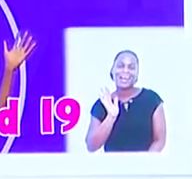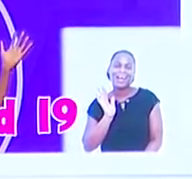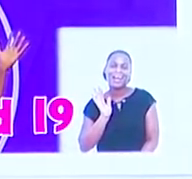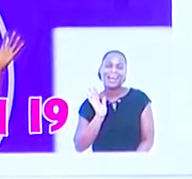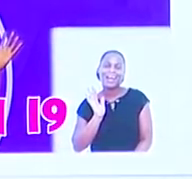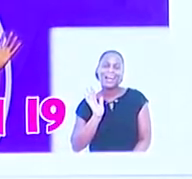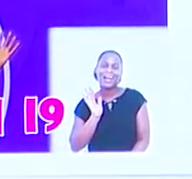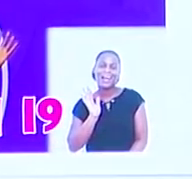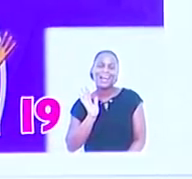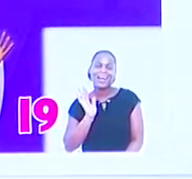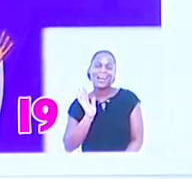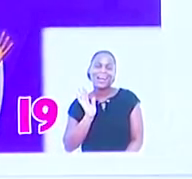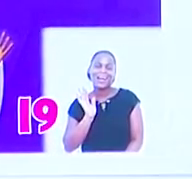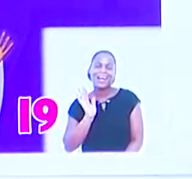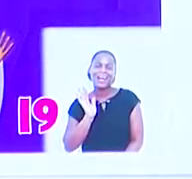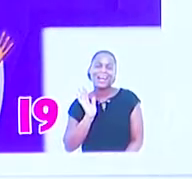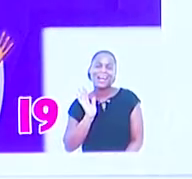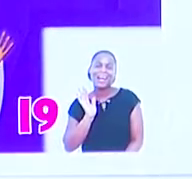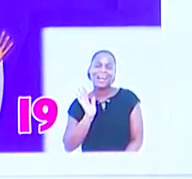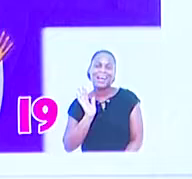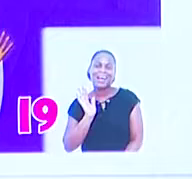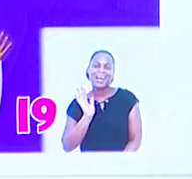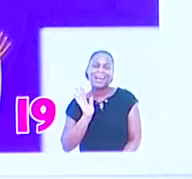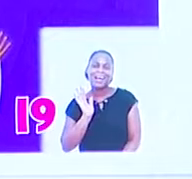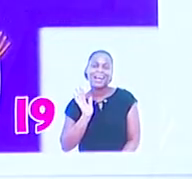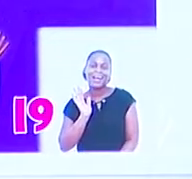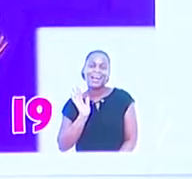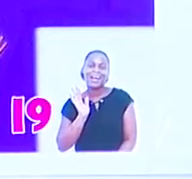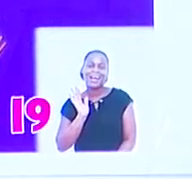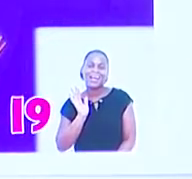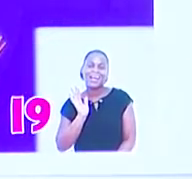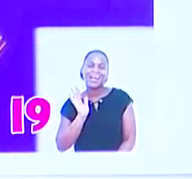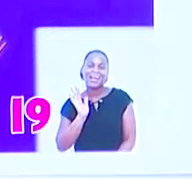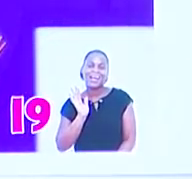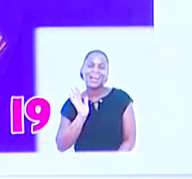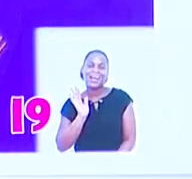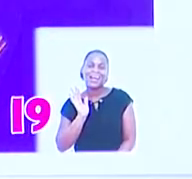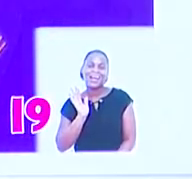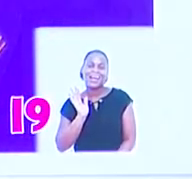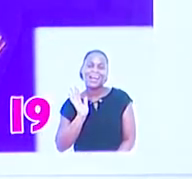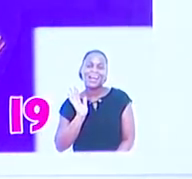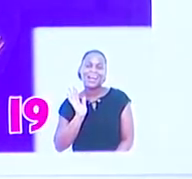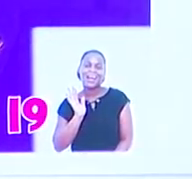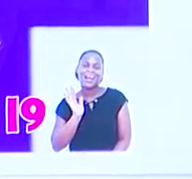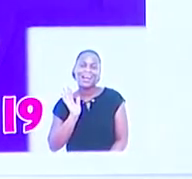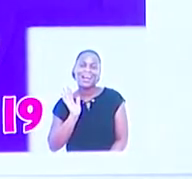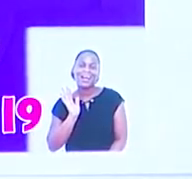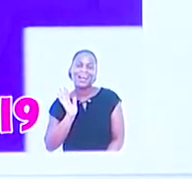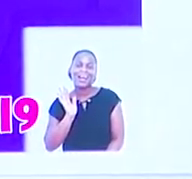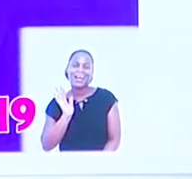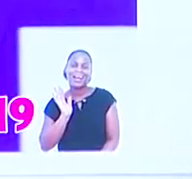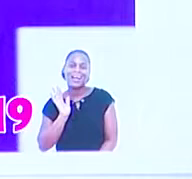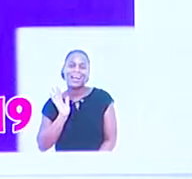chama assim ninguém é Alice mesmo a Samira e o Miguel são meninos preocupados